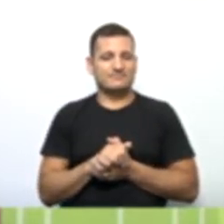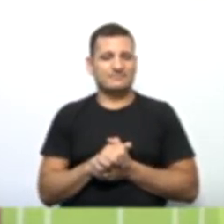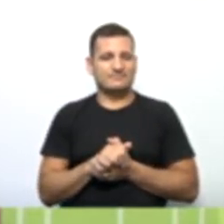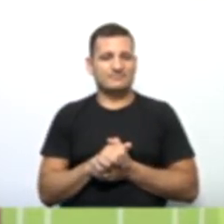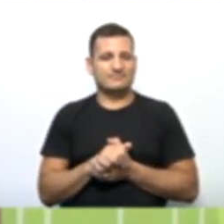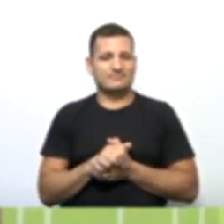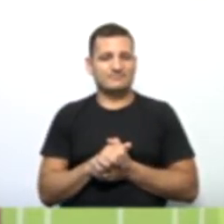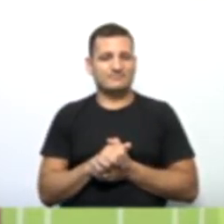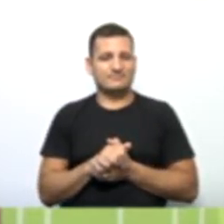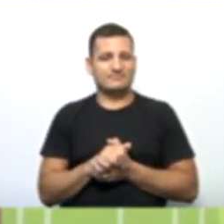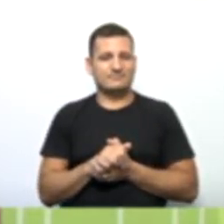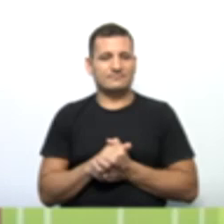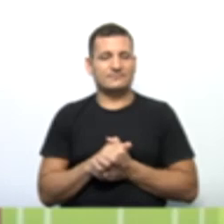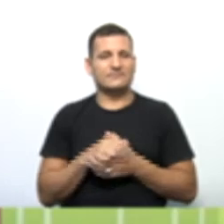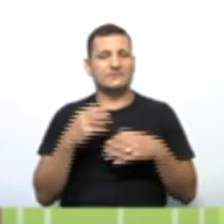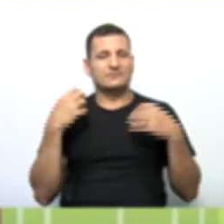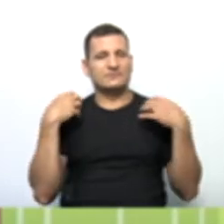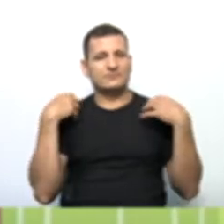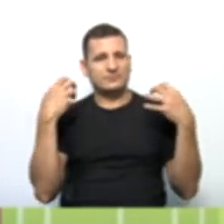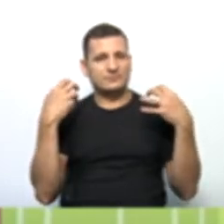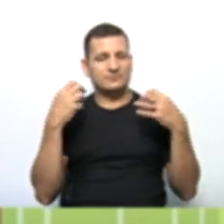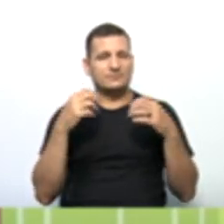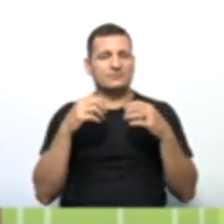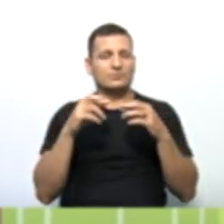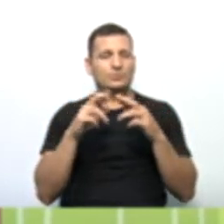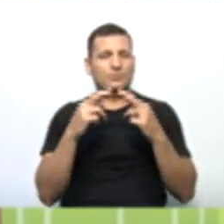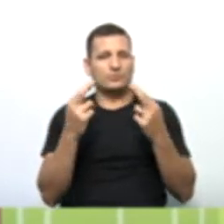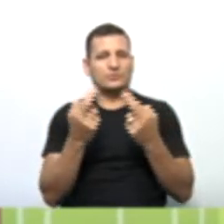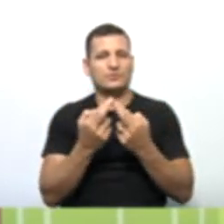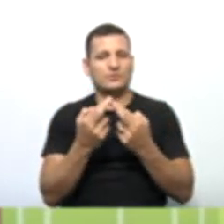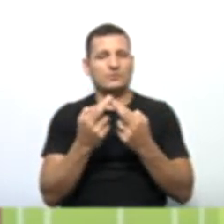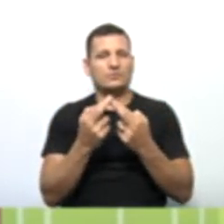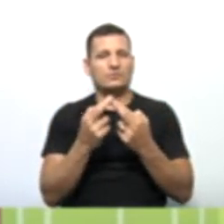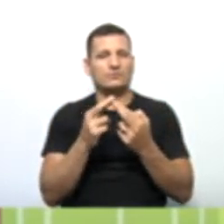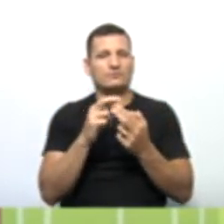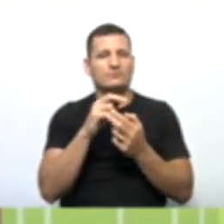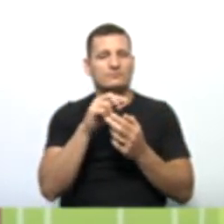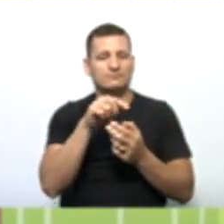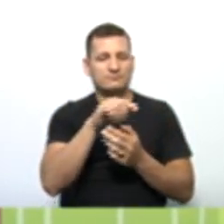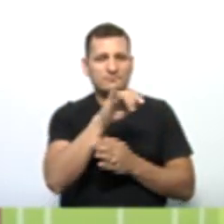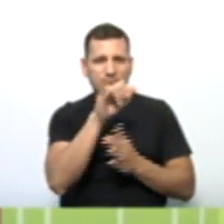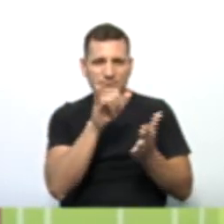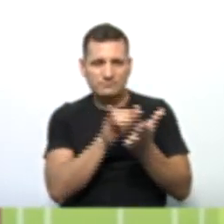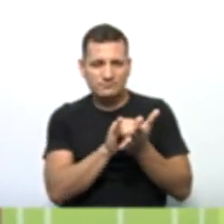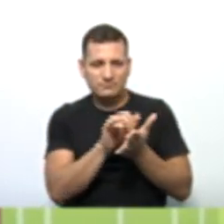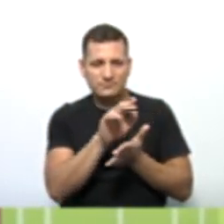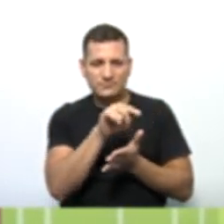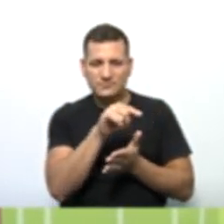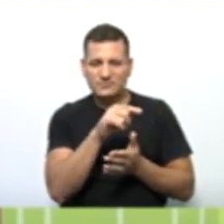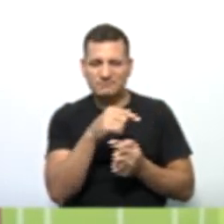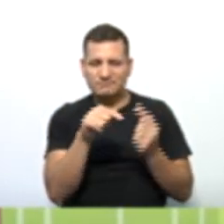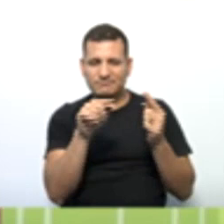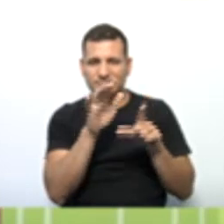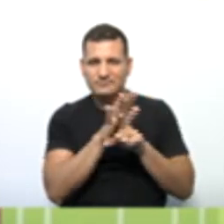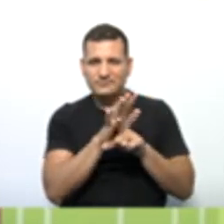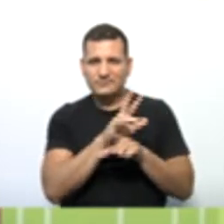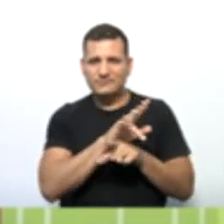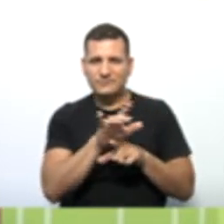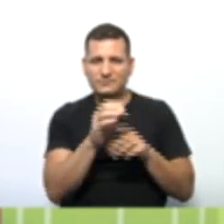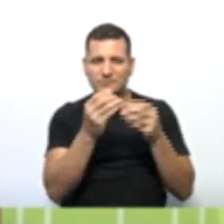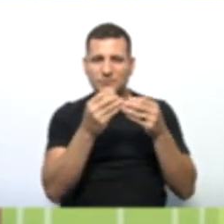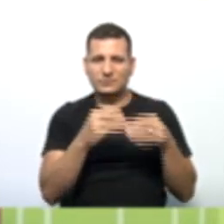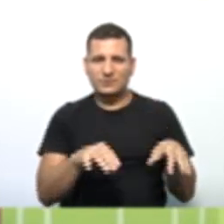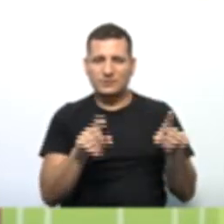reunião para definir qual software vai ser aplicado, mas vocês descobrem que esse software é ilegal e vai provocar uma série de danos